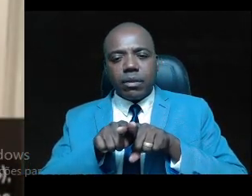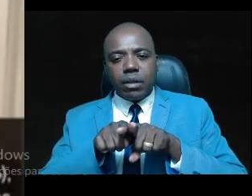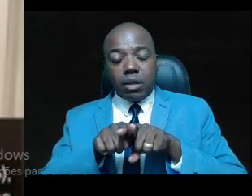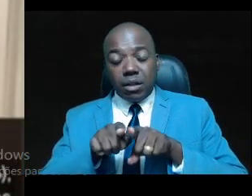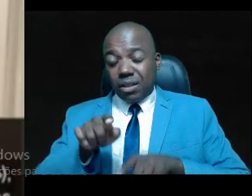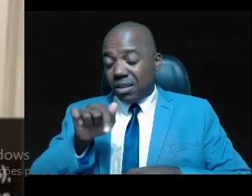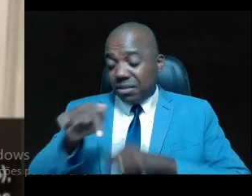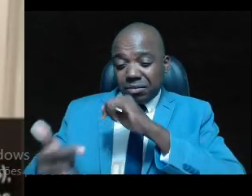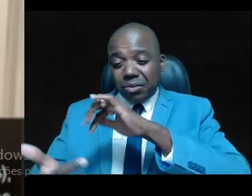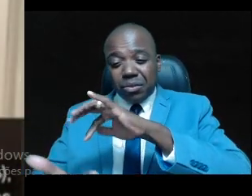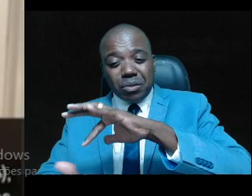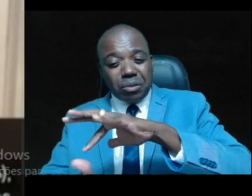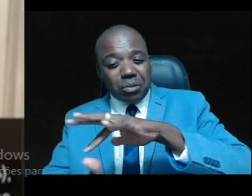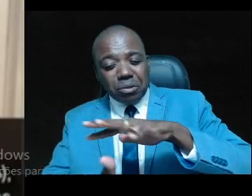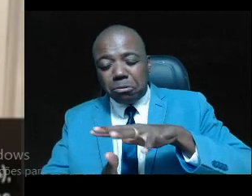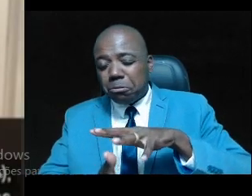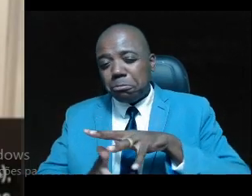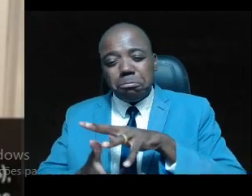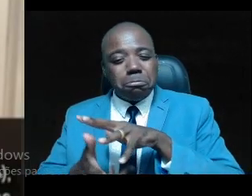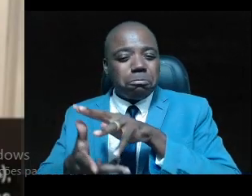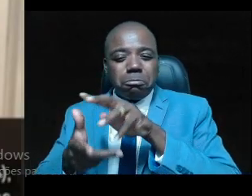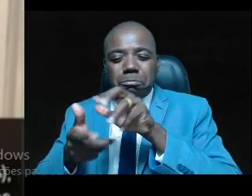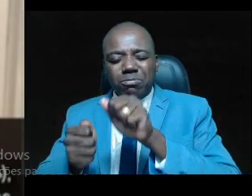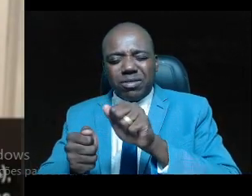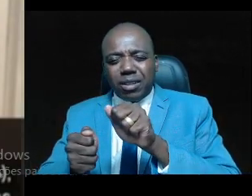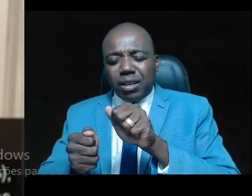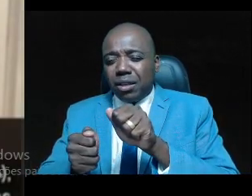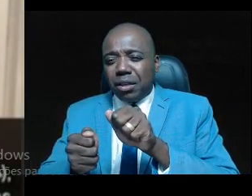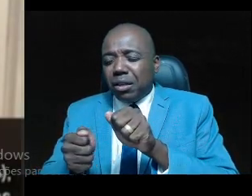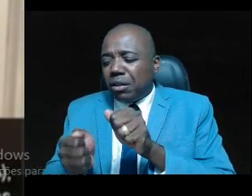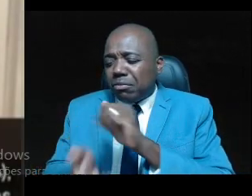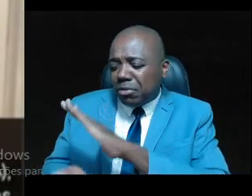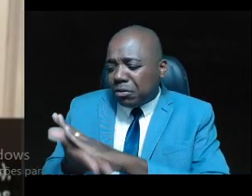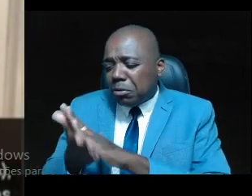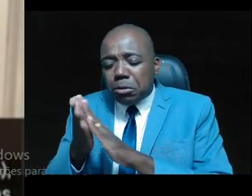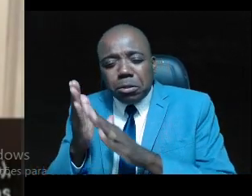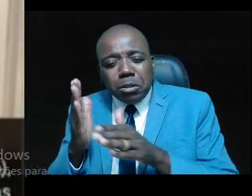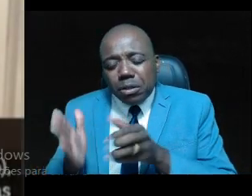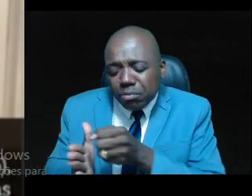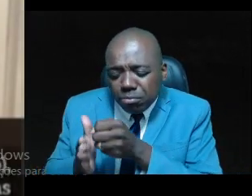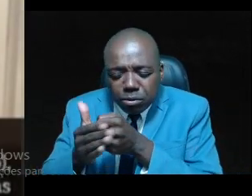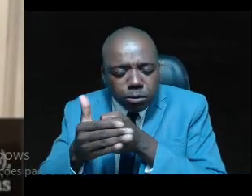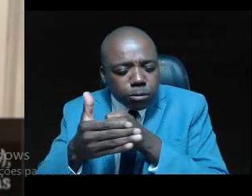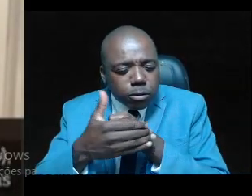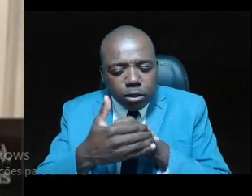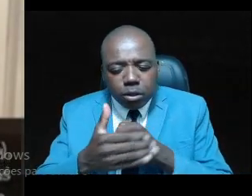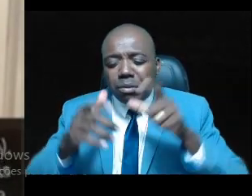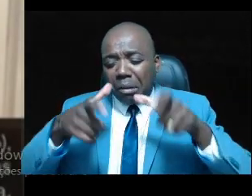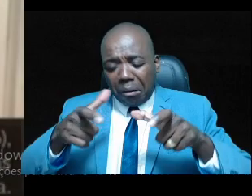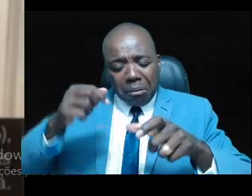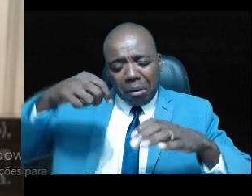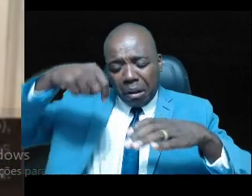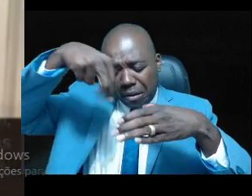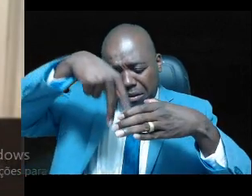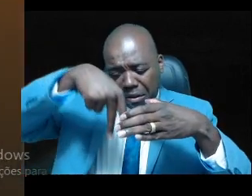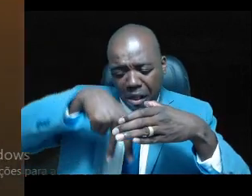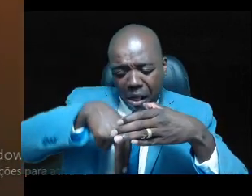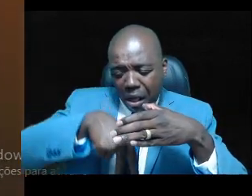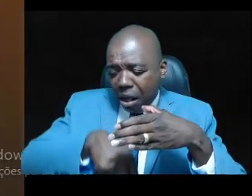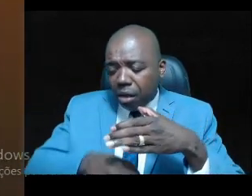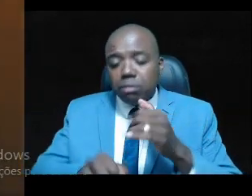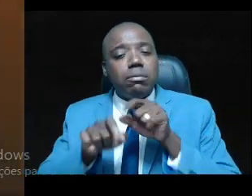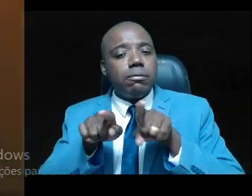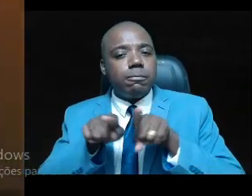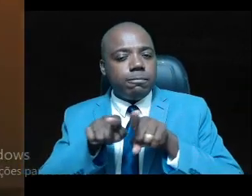digno, errantes pelos desertos e montes, e pelas covas e cavernas desta terra.